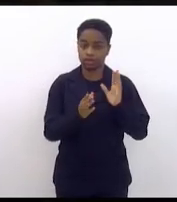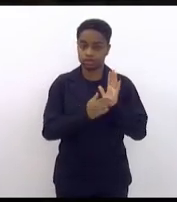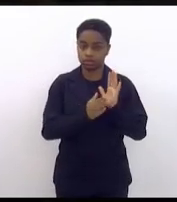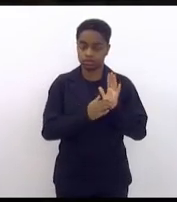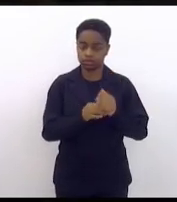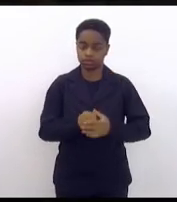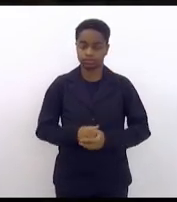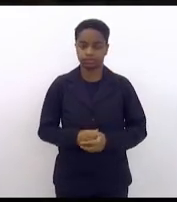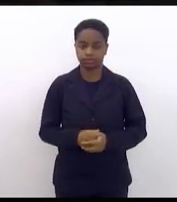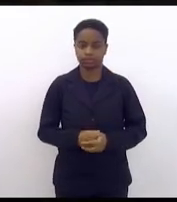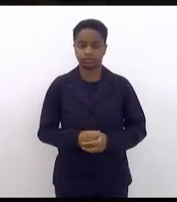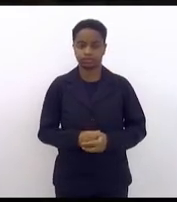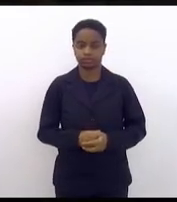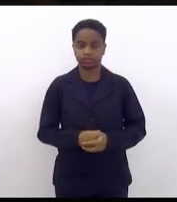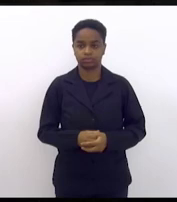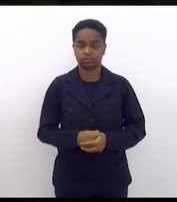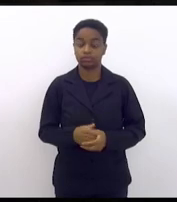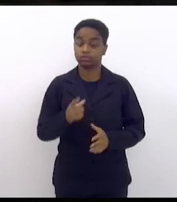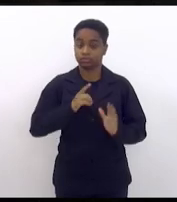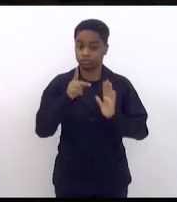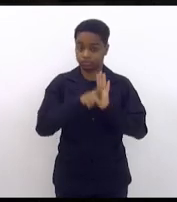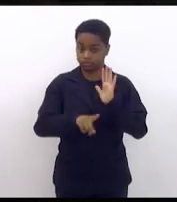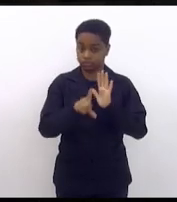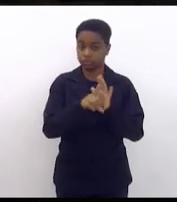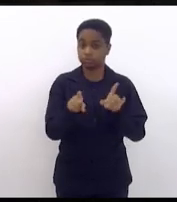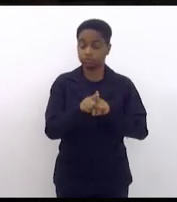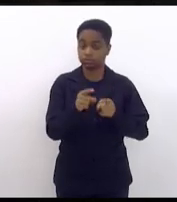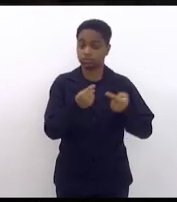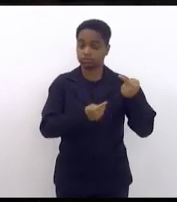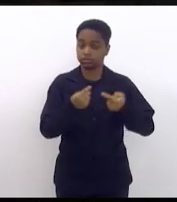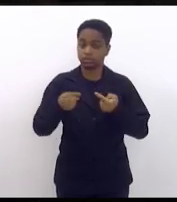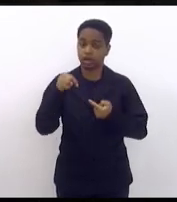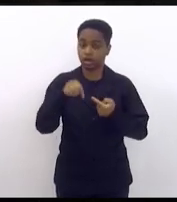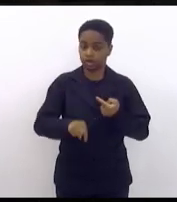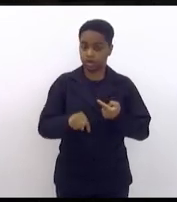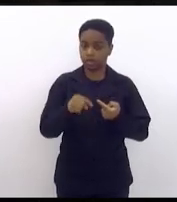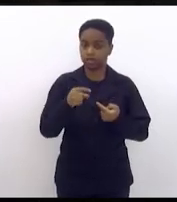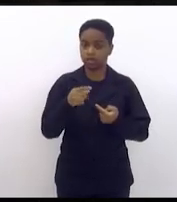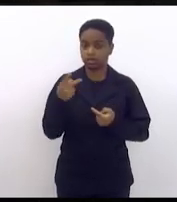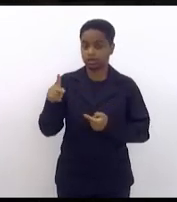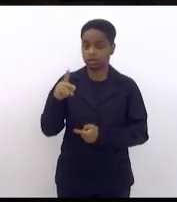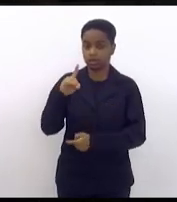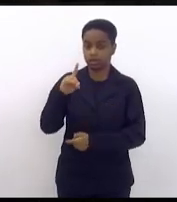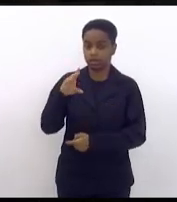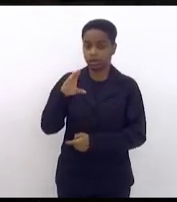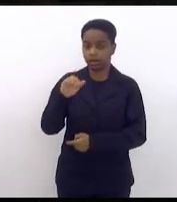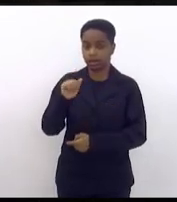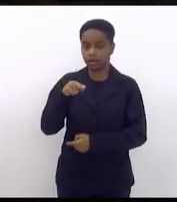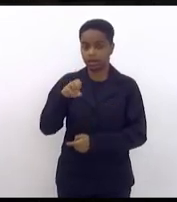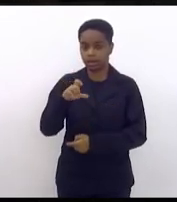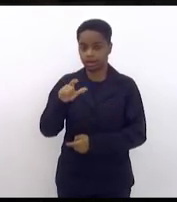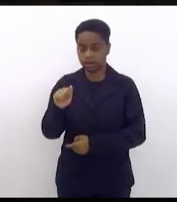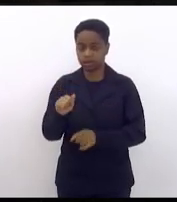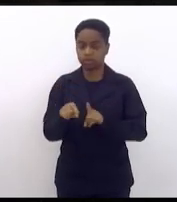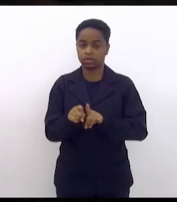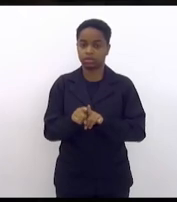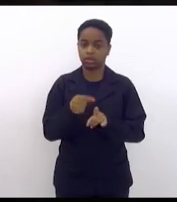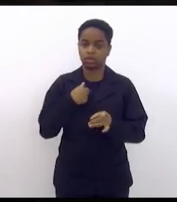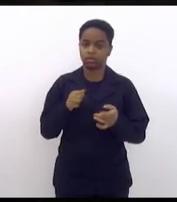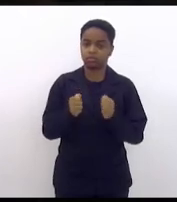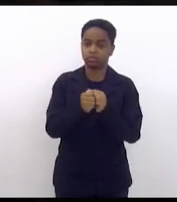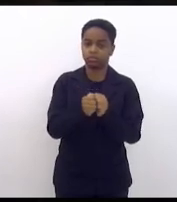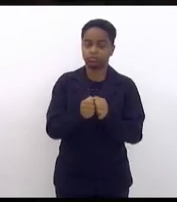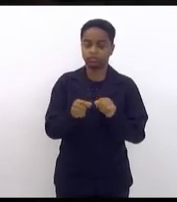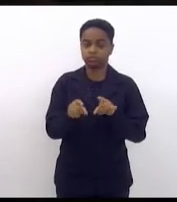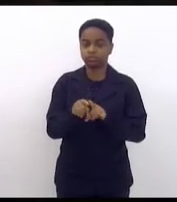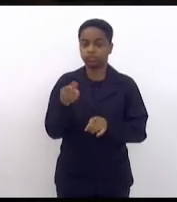proposta, e tem projeto de lei tramitando na casa, do Canela, junto comigo. A